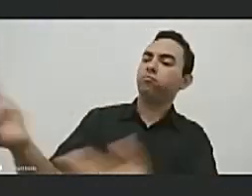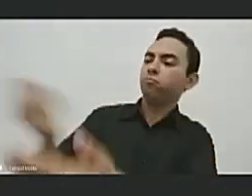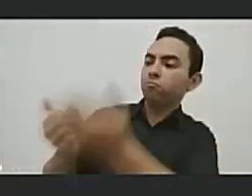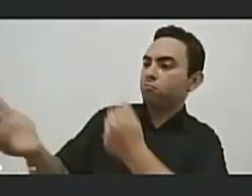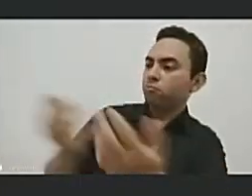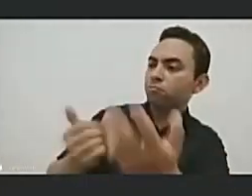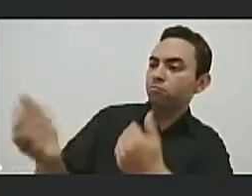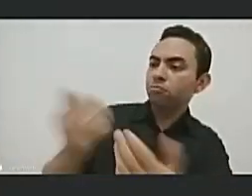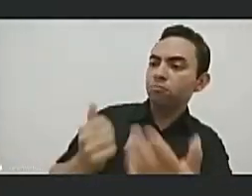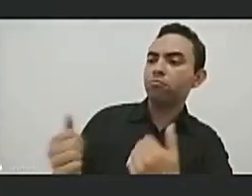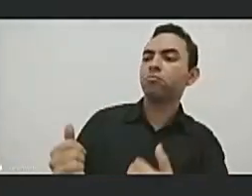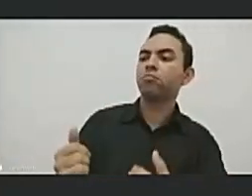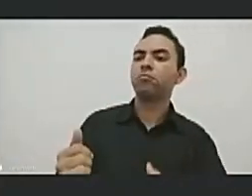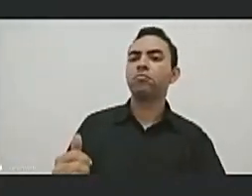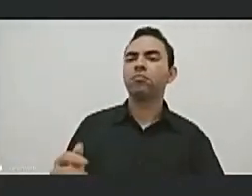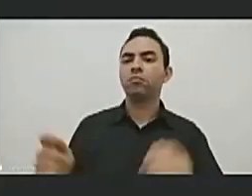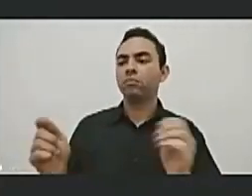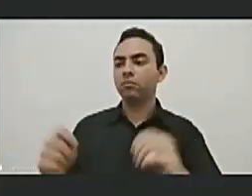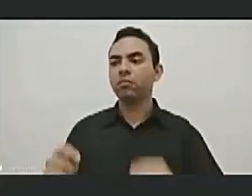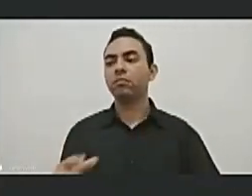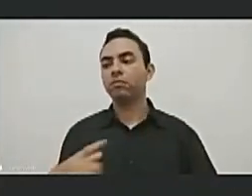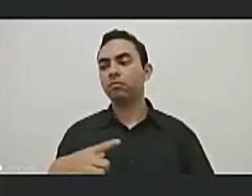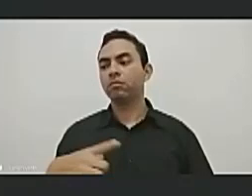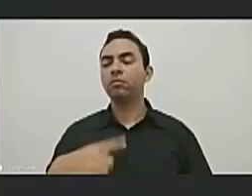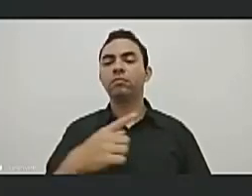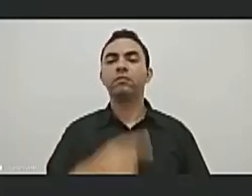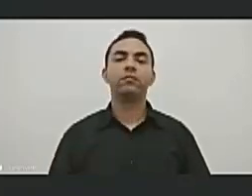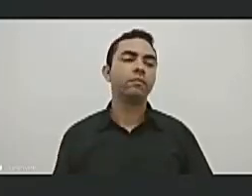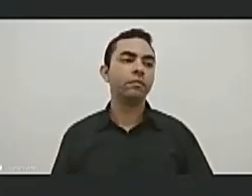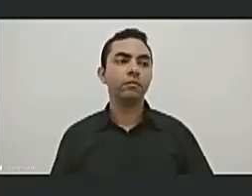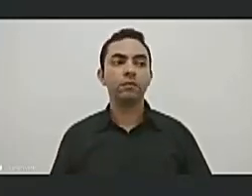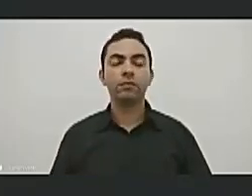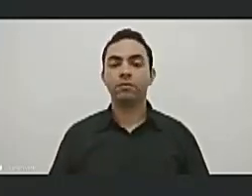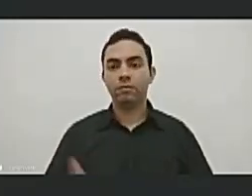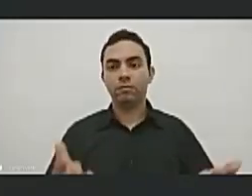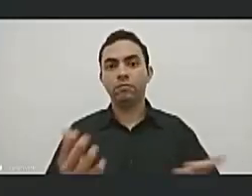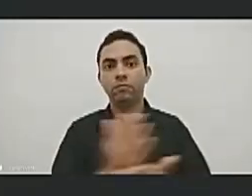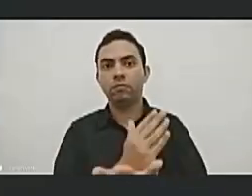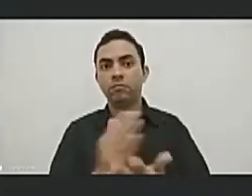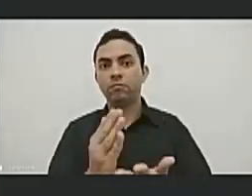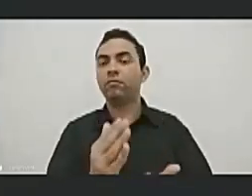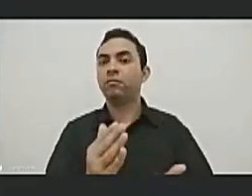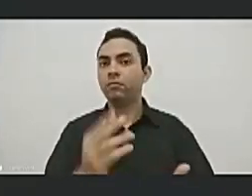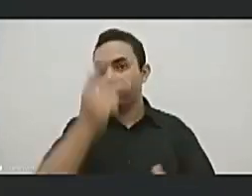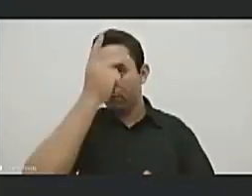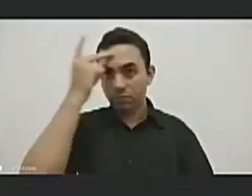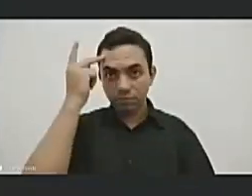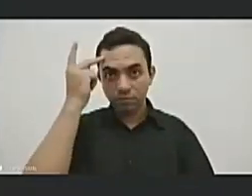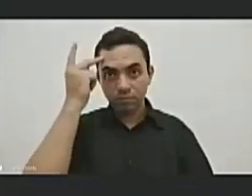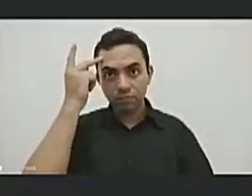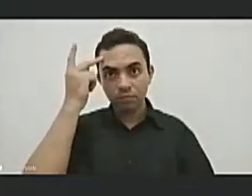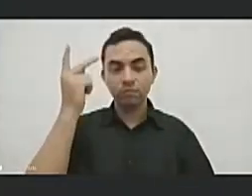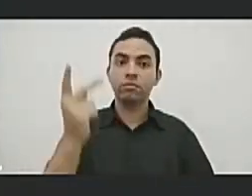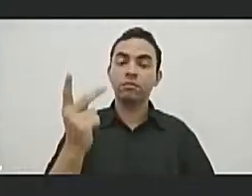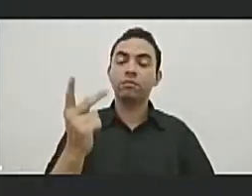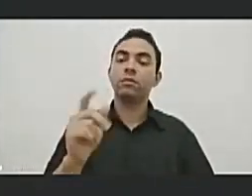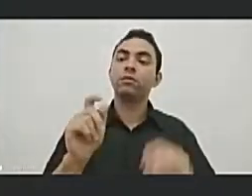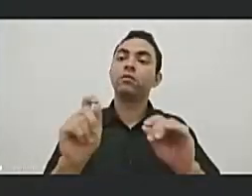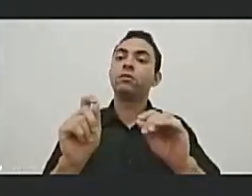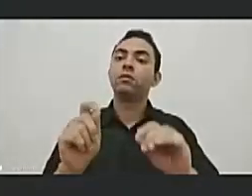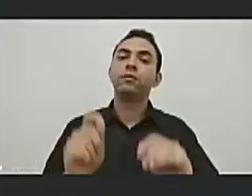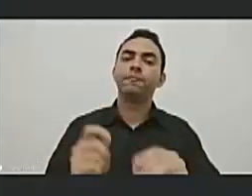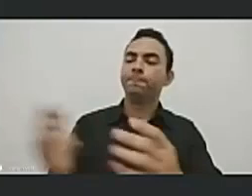magazin no momento em que as cestas básicas estavam sendo para o carro da associação o Senor Adilson